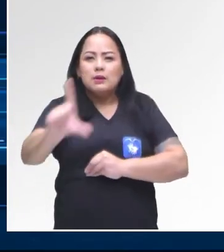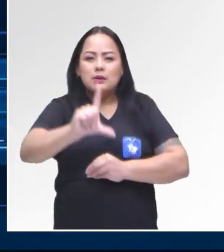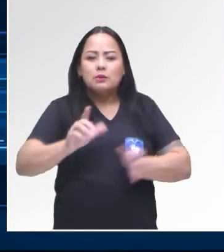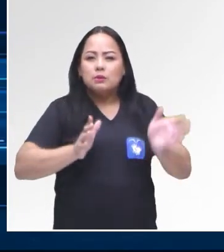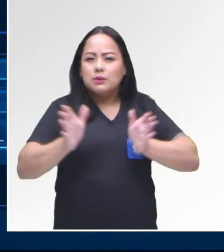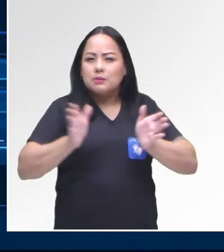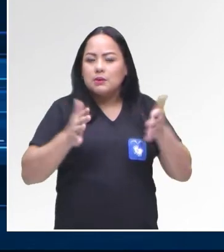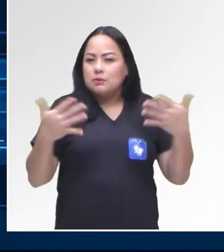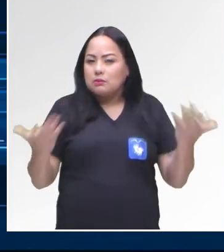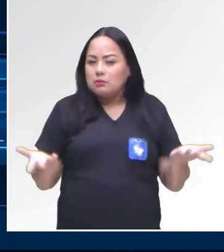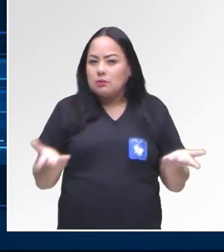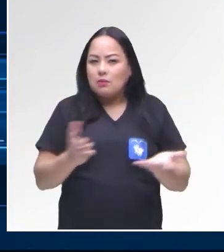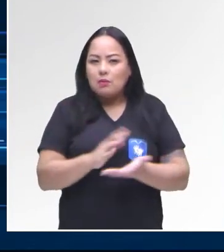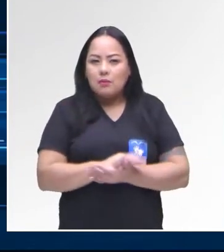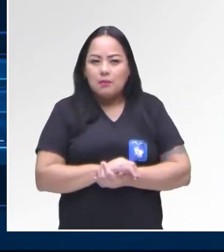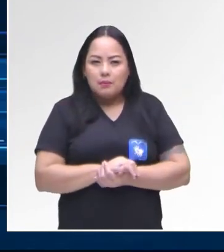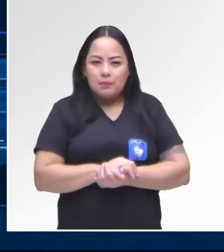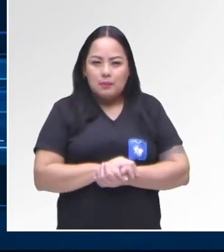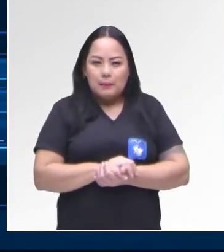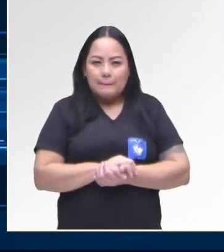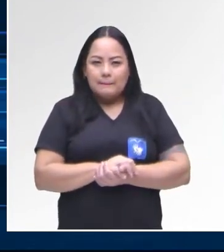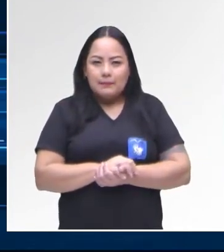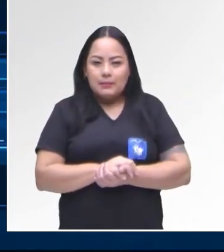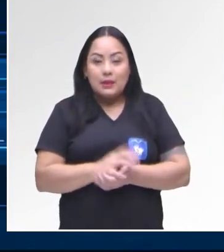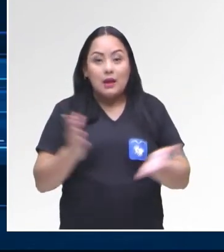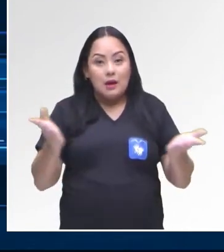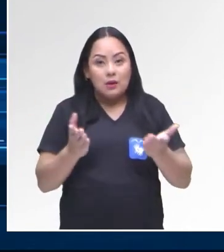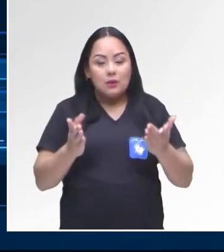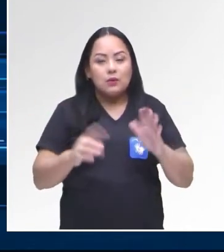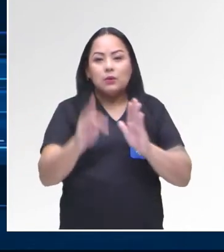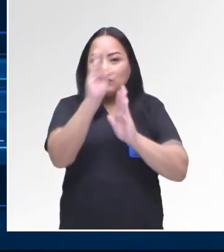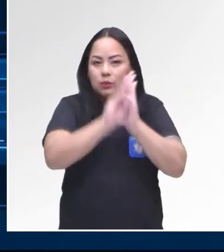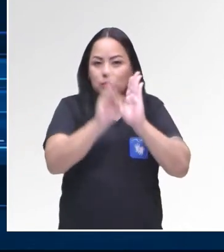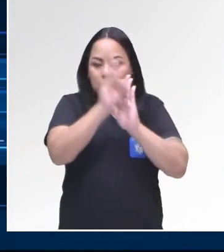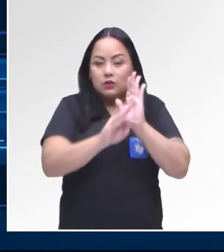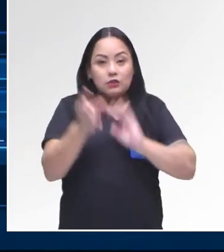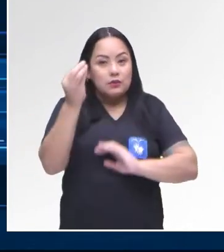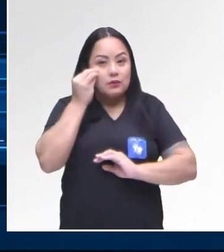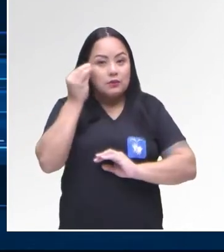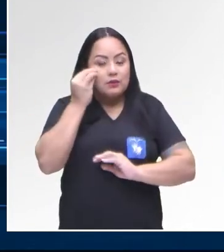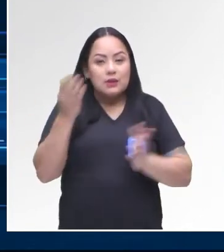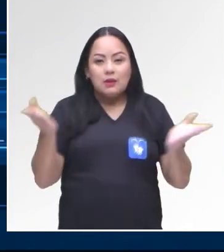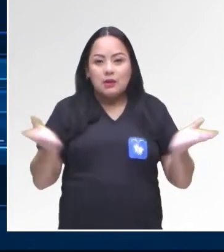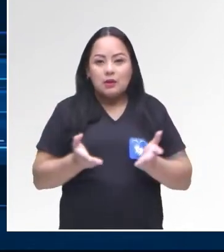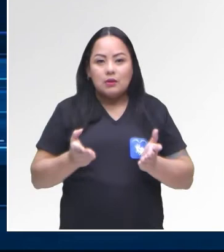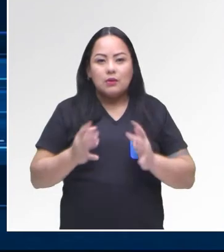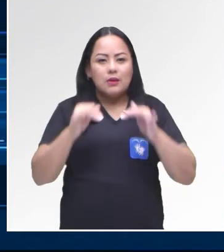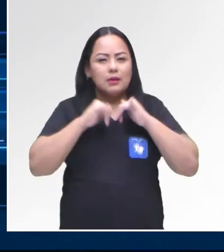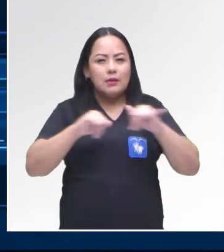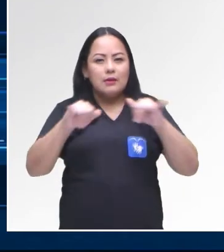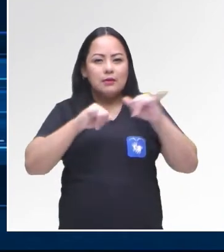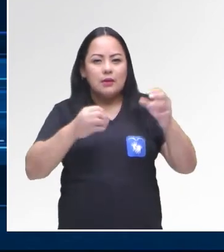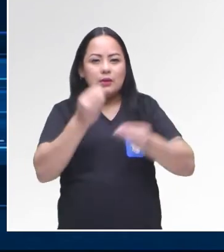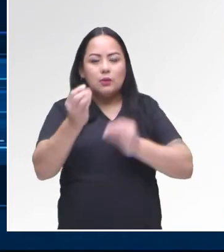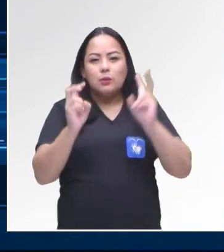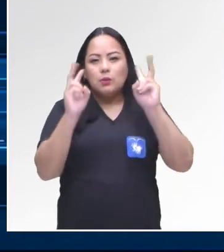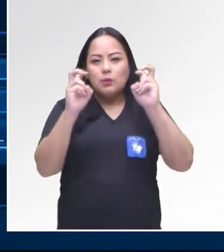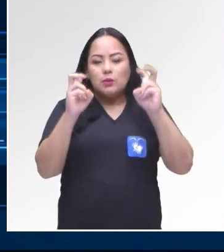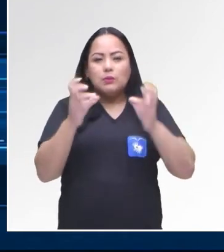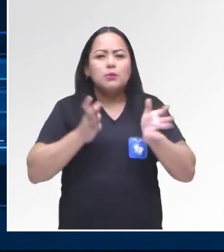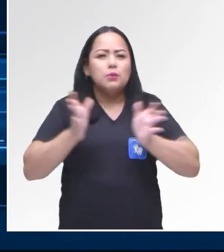literário? A letra que vamos analisar agora diz muito sobre o